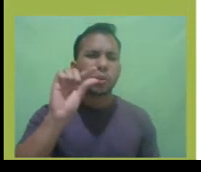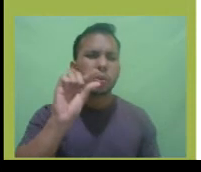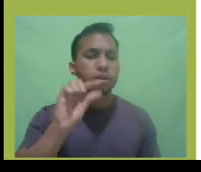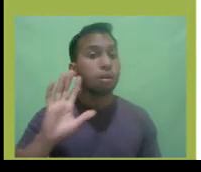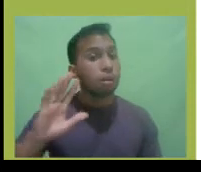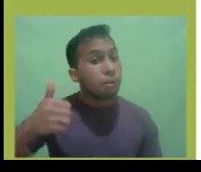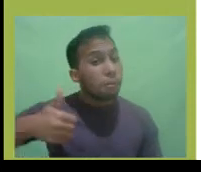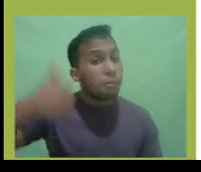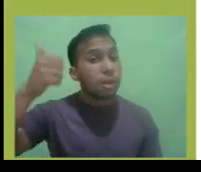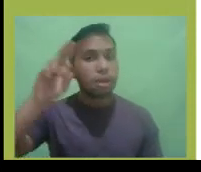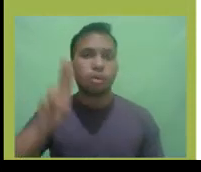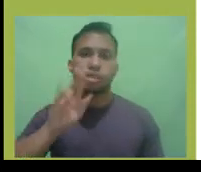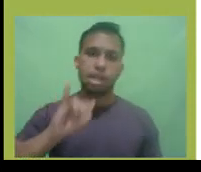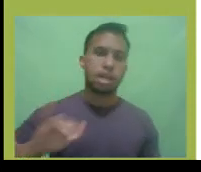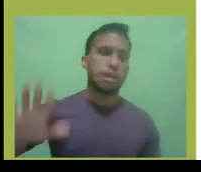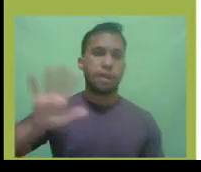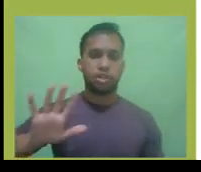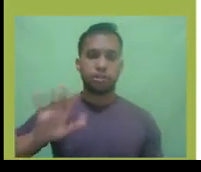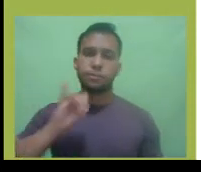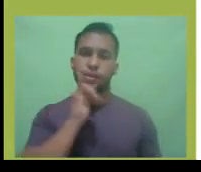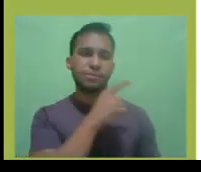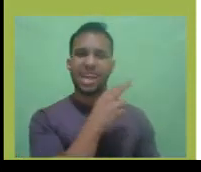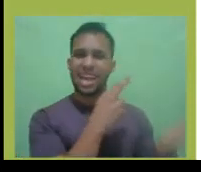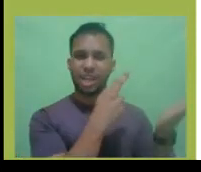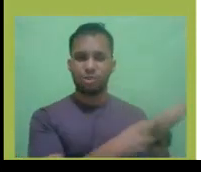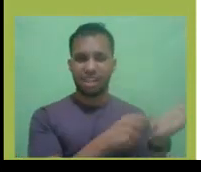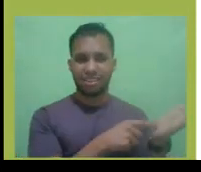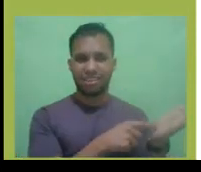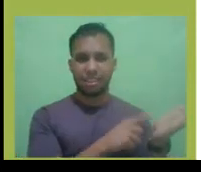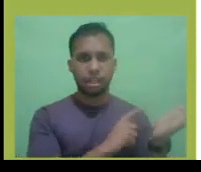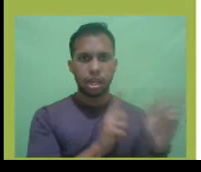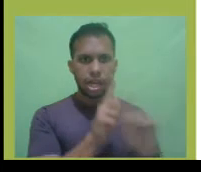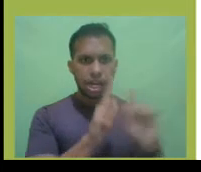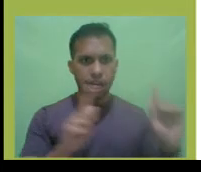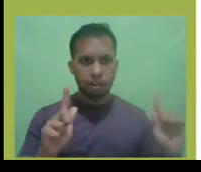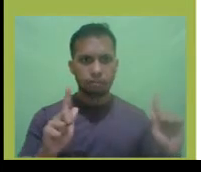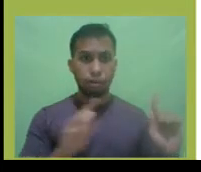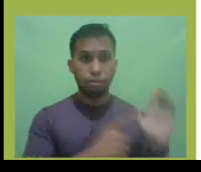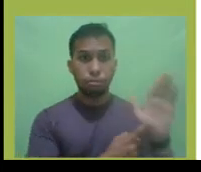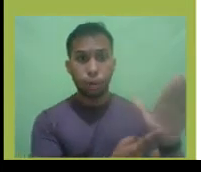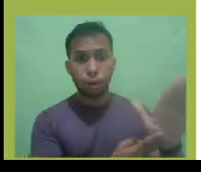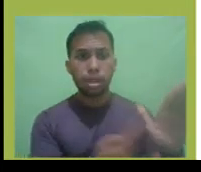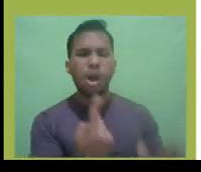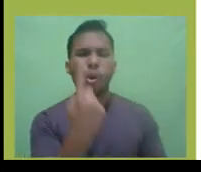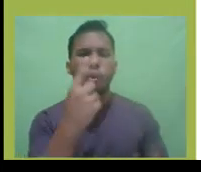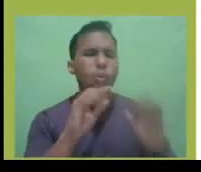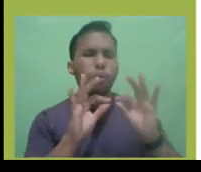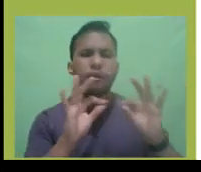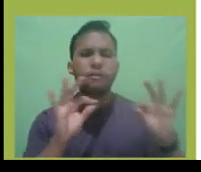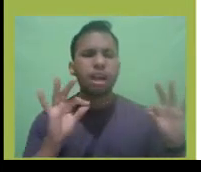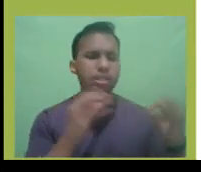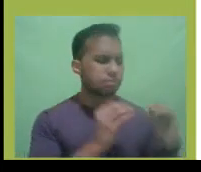imagens. Se você pode mostrar um resultado com um gráfico e apenas uma frase com a conclusão principal daquele resultado, opte